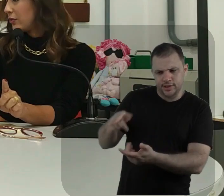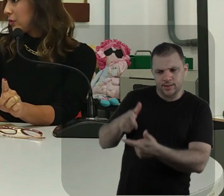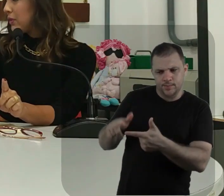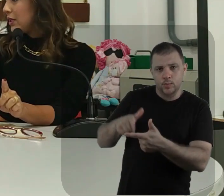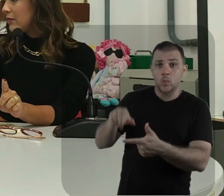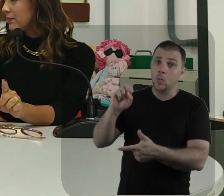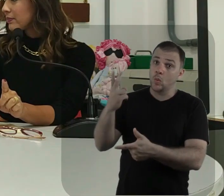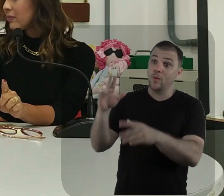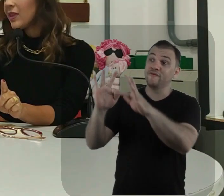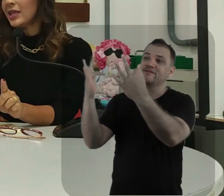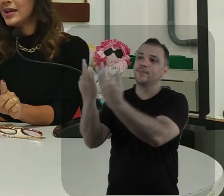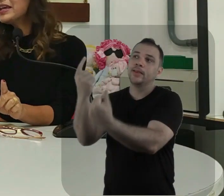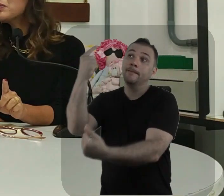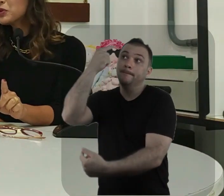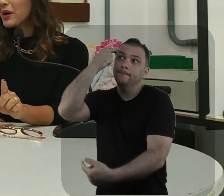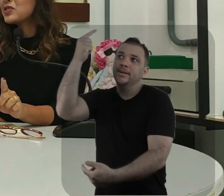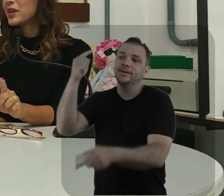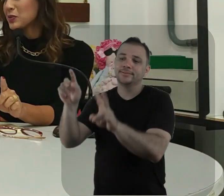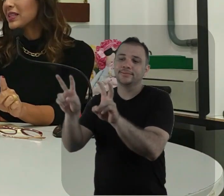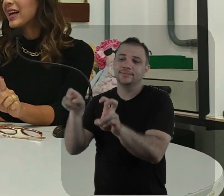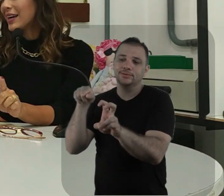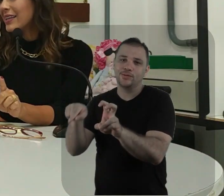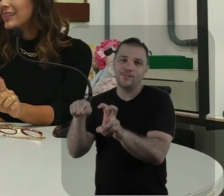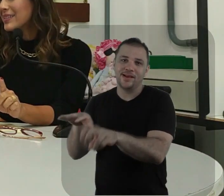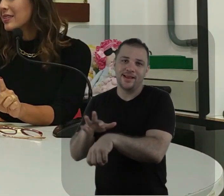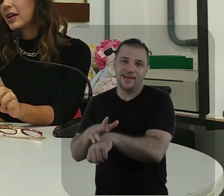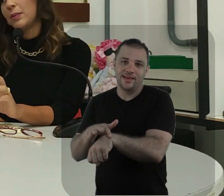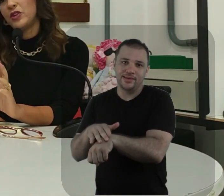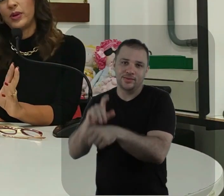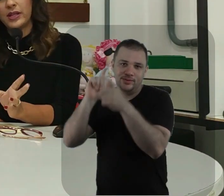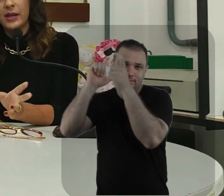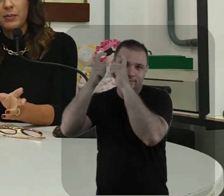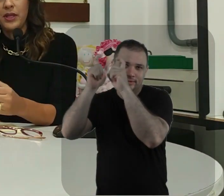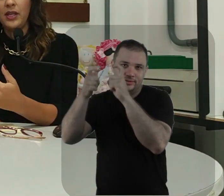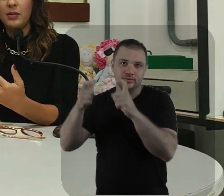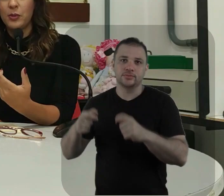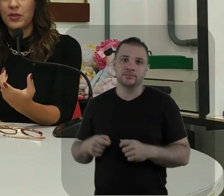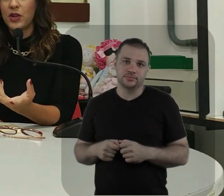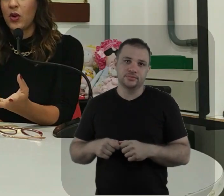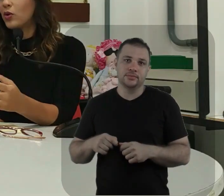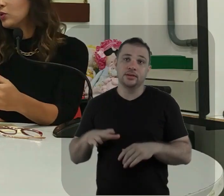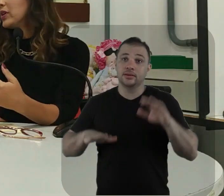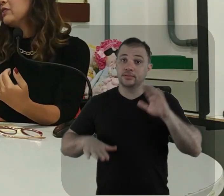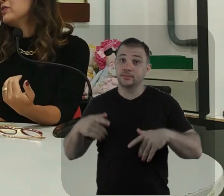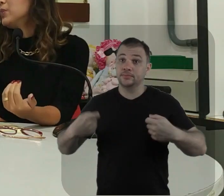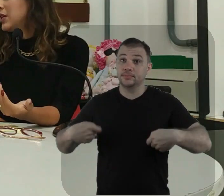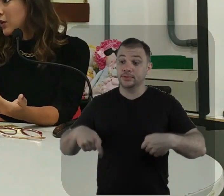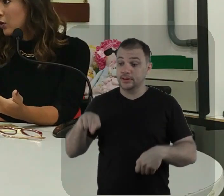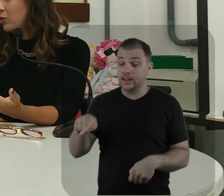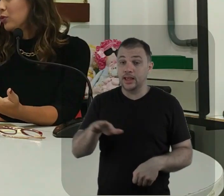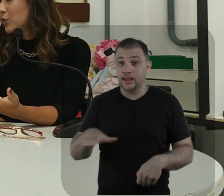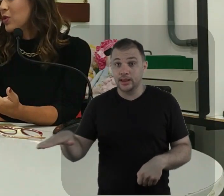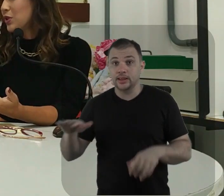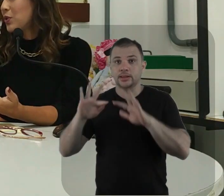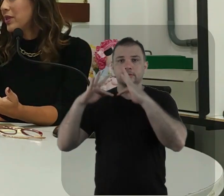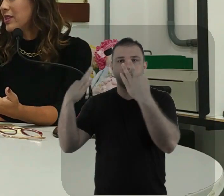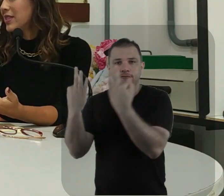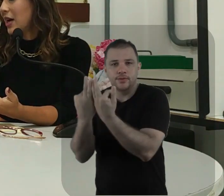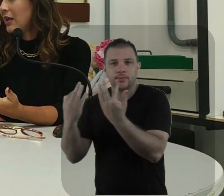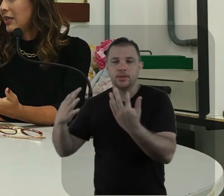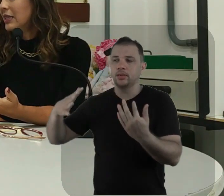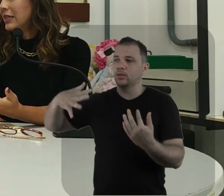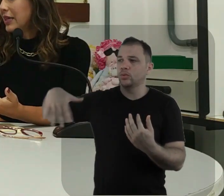uma demanda da família. E aí é muito mais fácil mandar a criança, de repente, para a terapia, para o psicólogo, do que a família como um todo